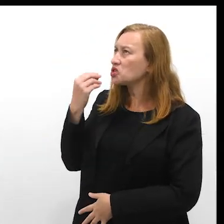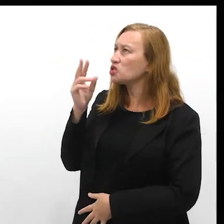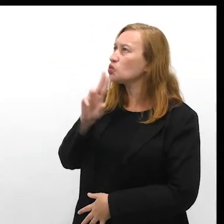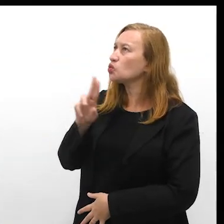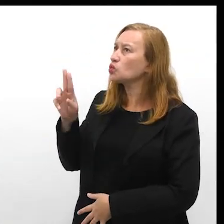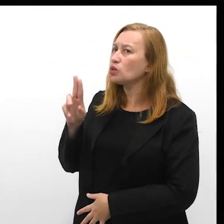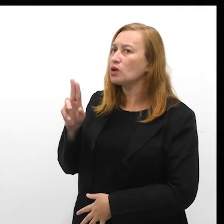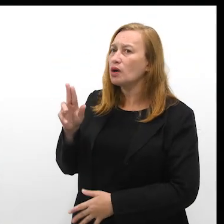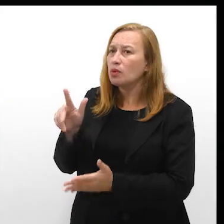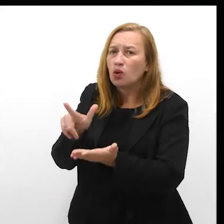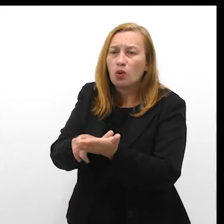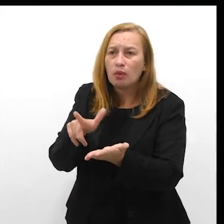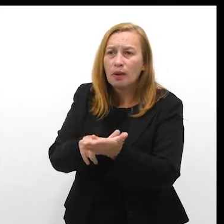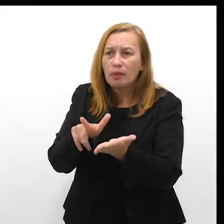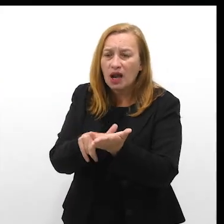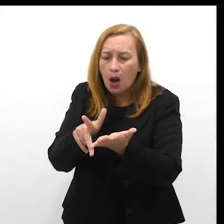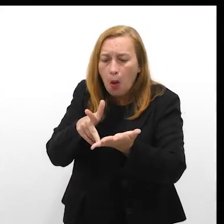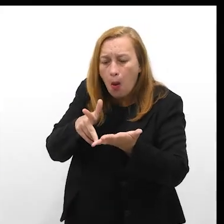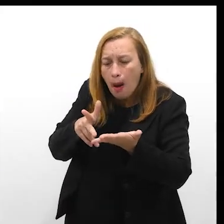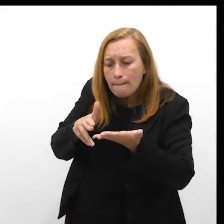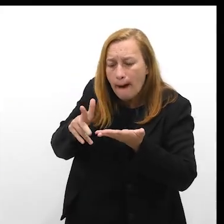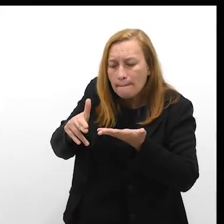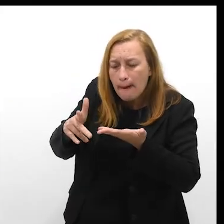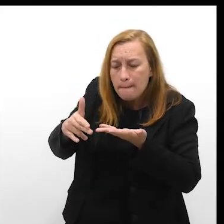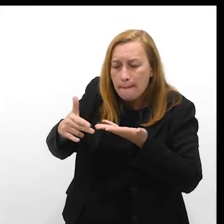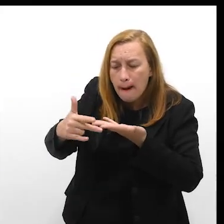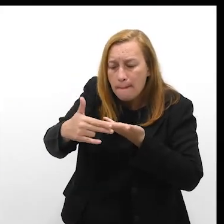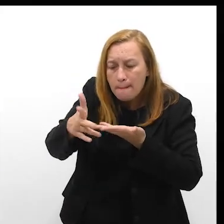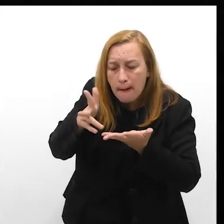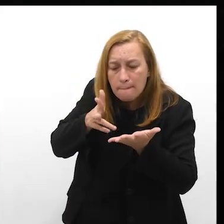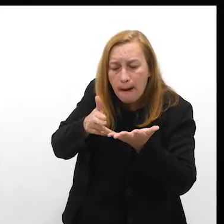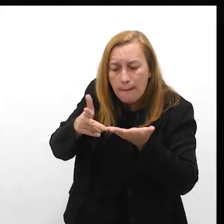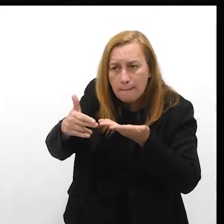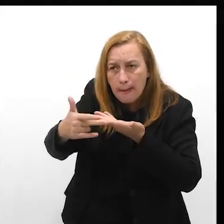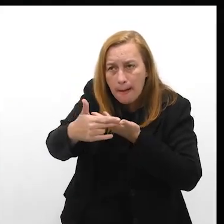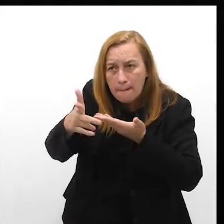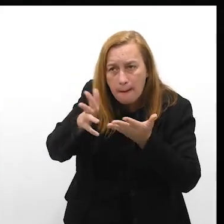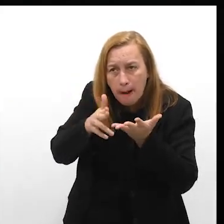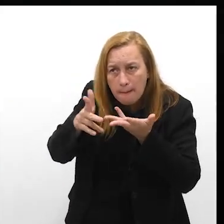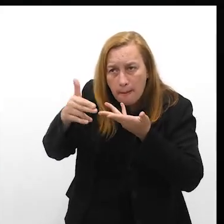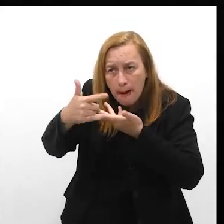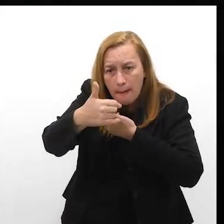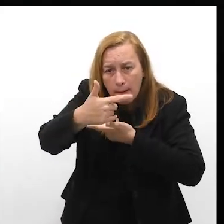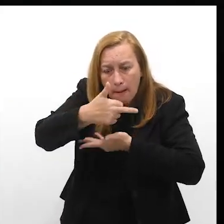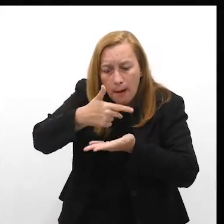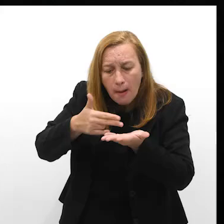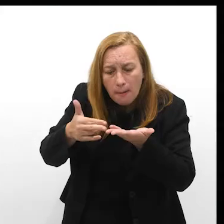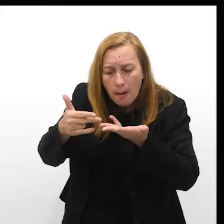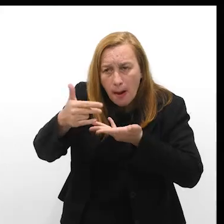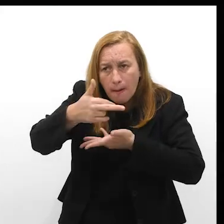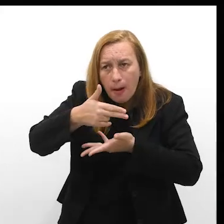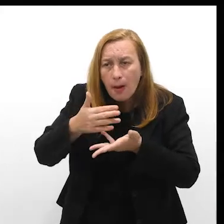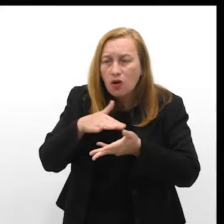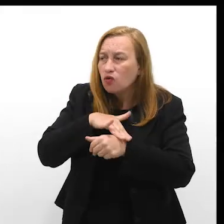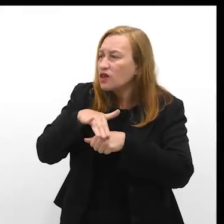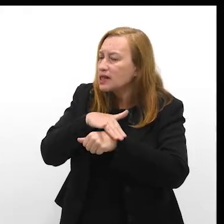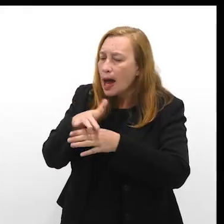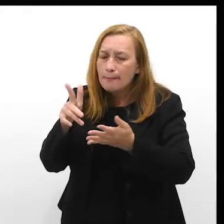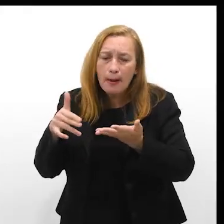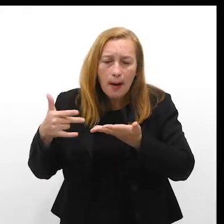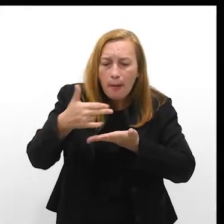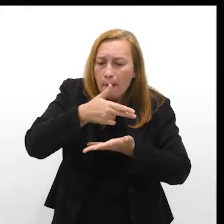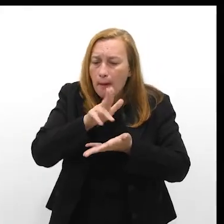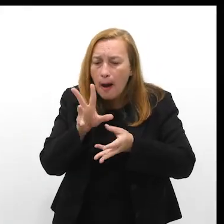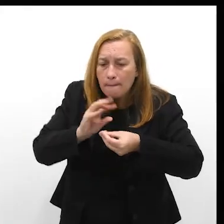agora, mas daqui a pouco eu lembro dele, pegou um papelão com uma tesoura. Pois é, olha. Ele foi, começou